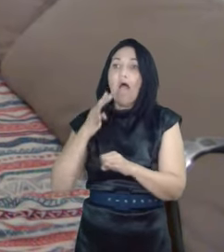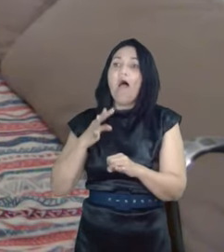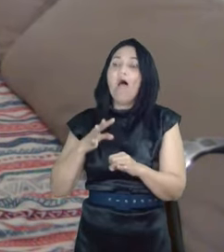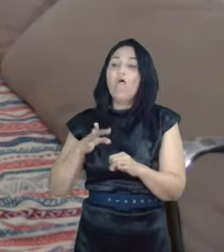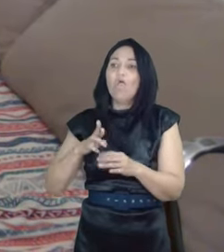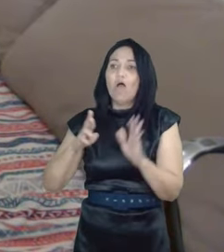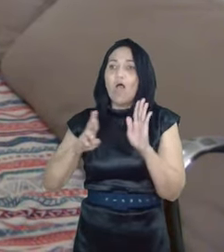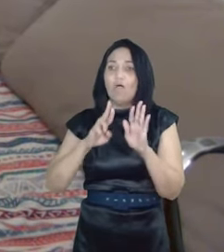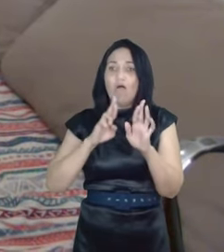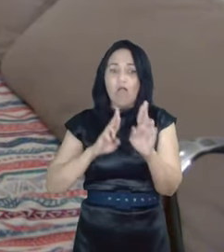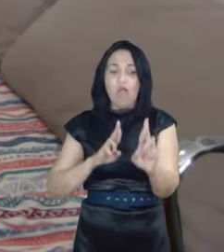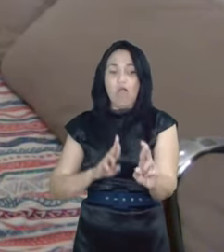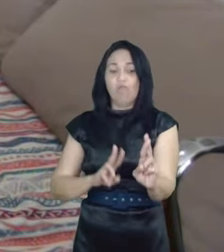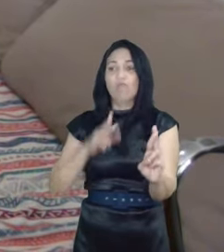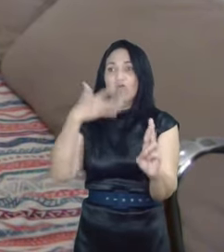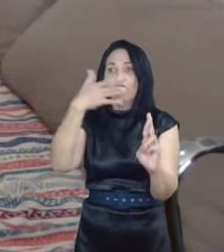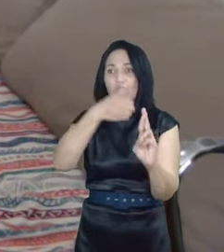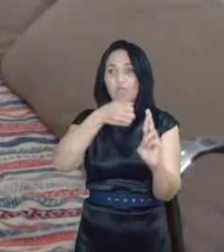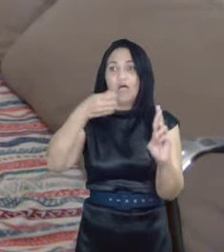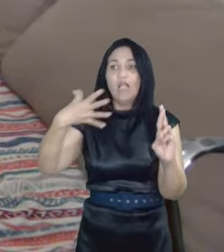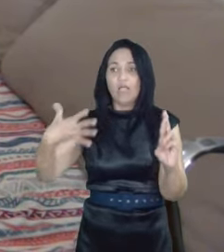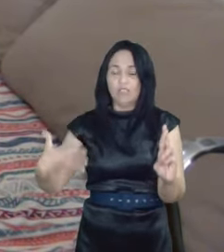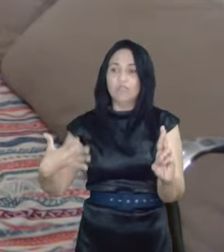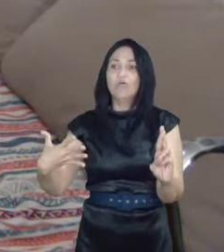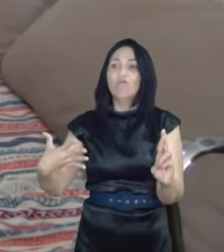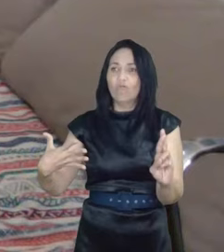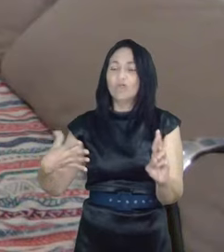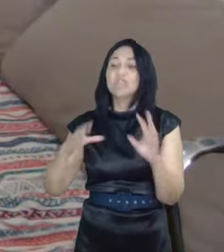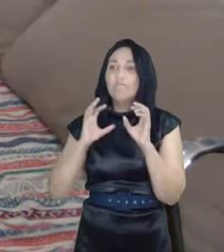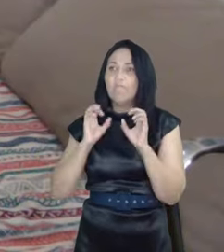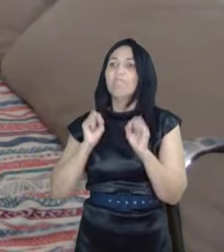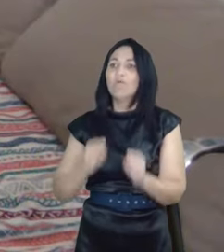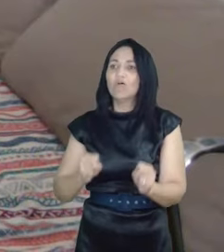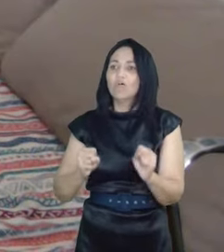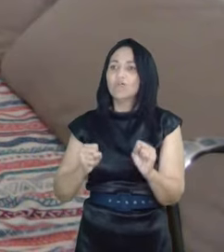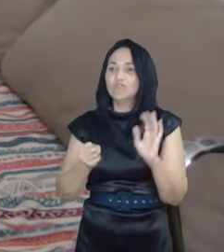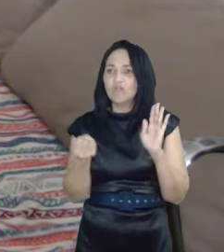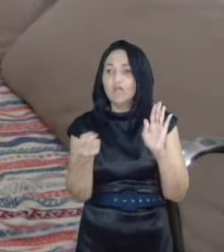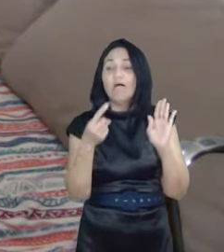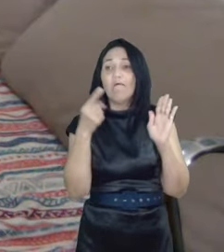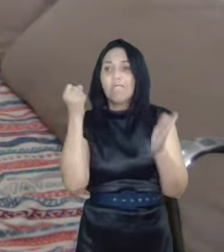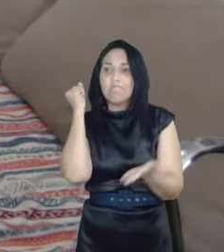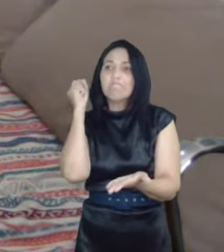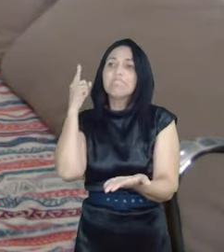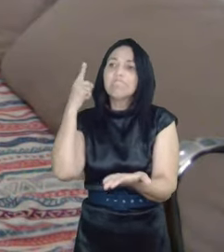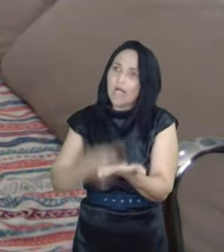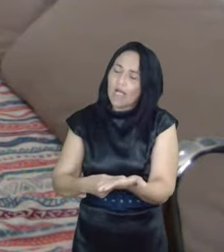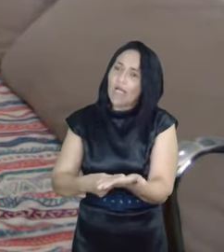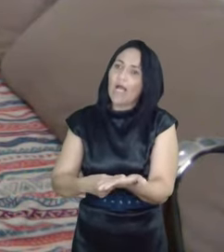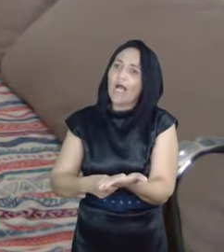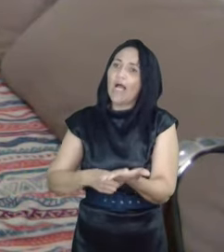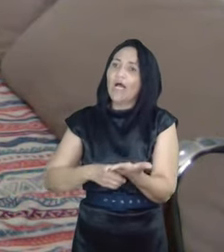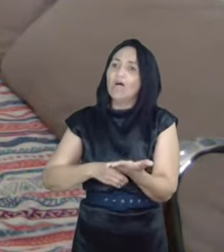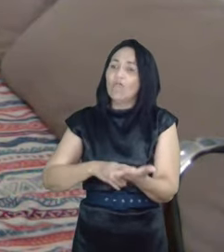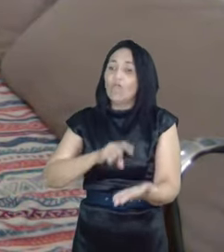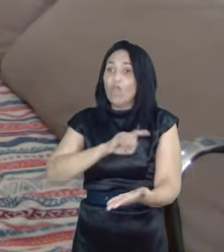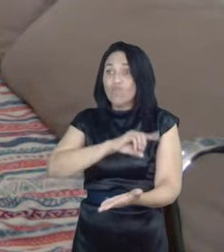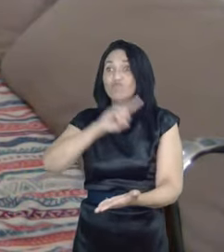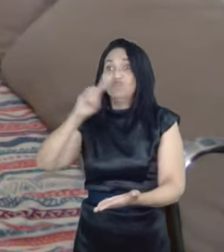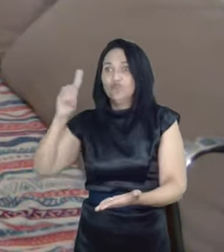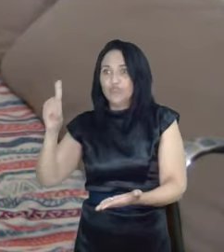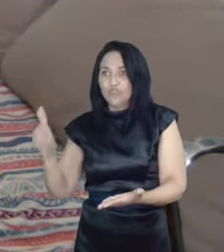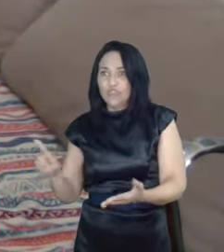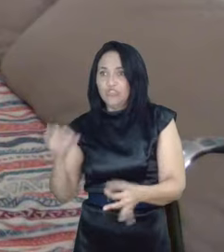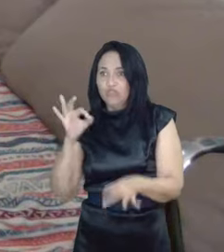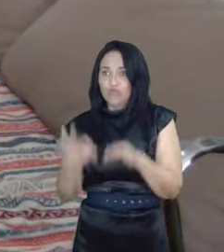e também do presidente do STF, Luiz Roberto Barroso, que é quem pode marcar a data desse julgamento para saber se essa ação vai avançar,